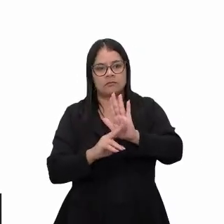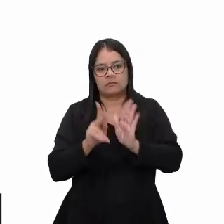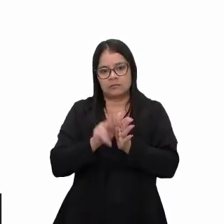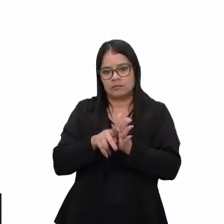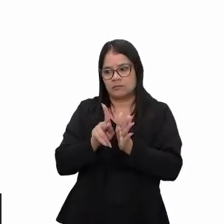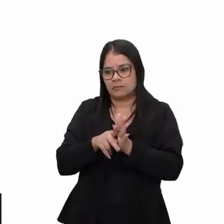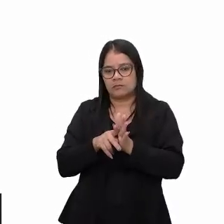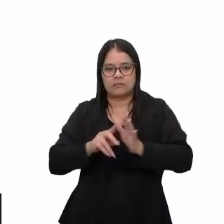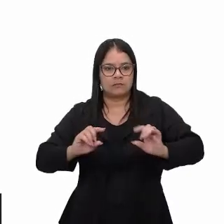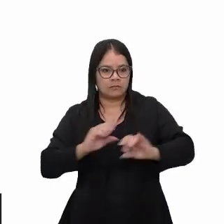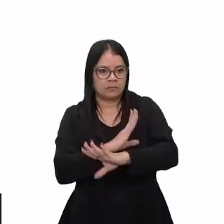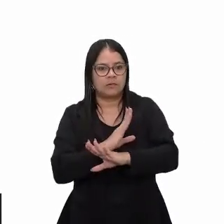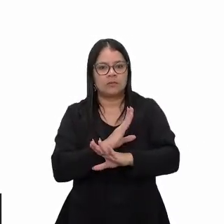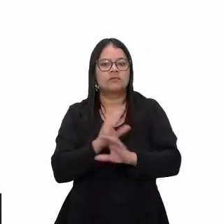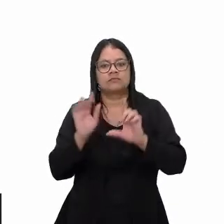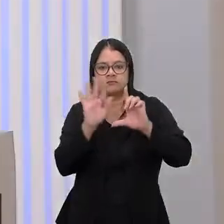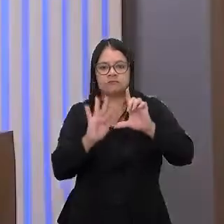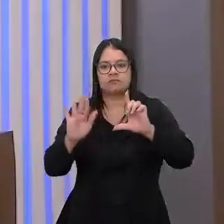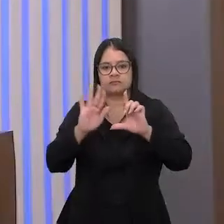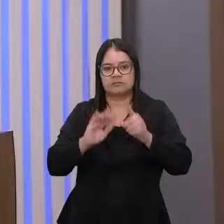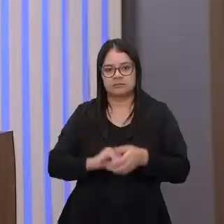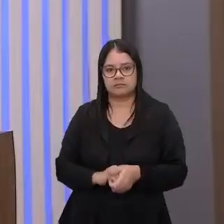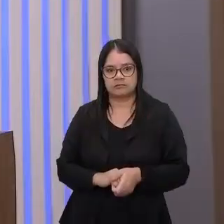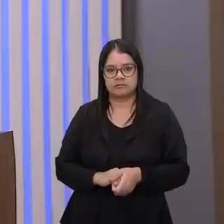também está disponível ali no QR Code.